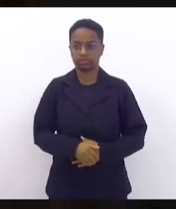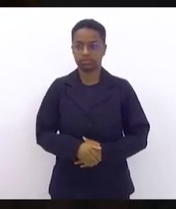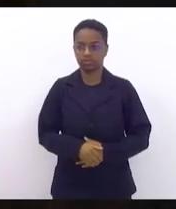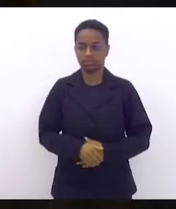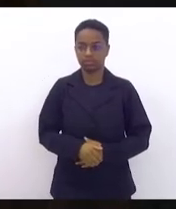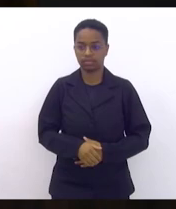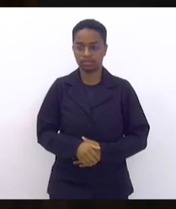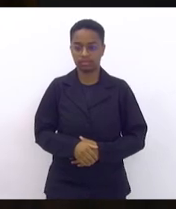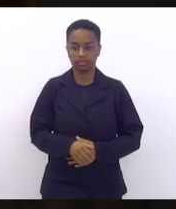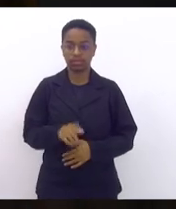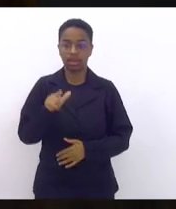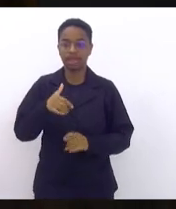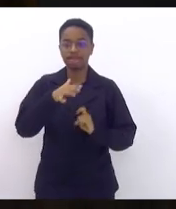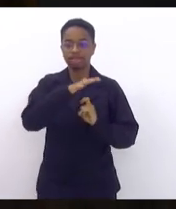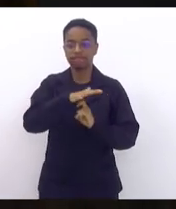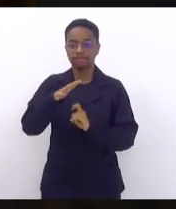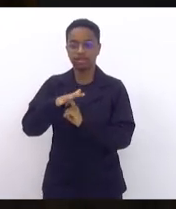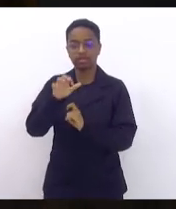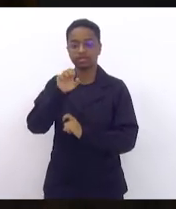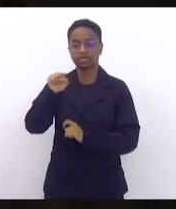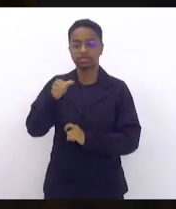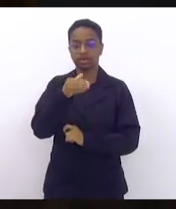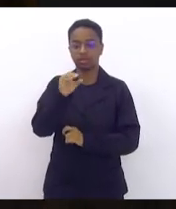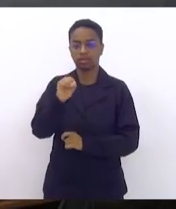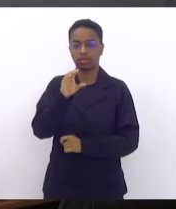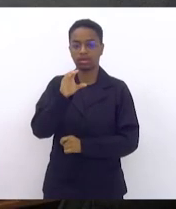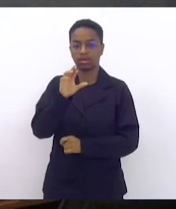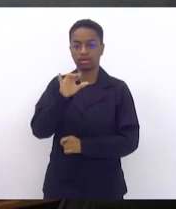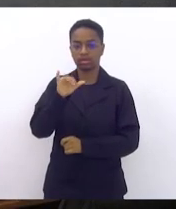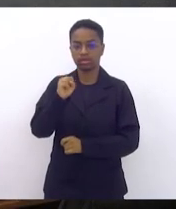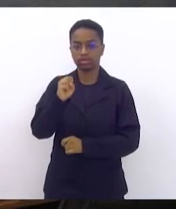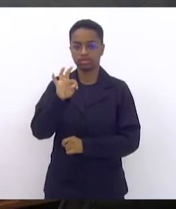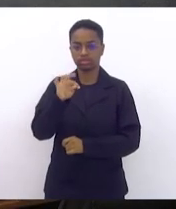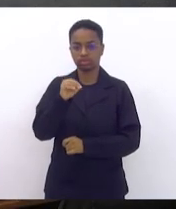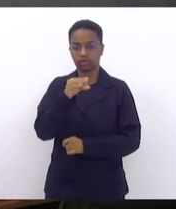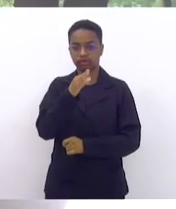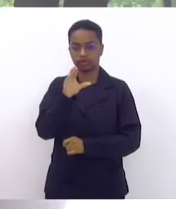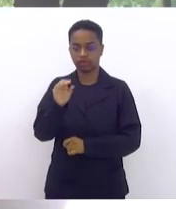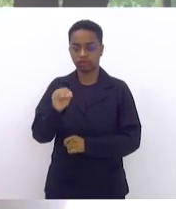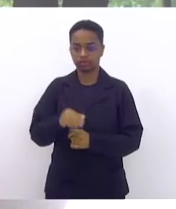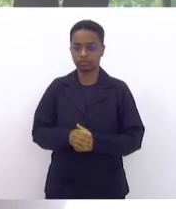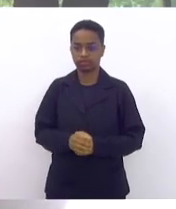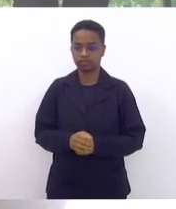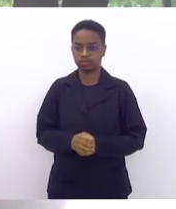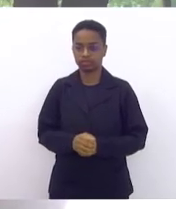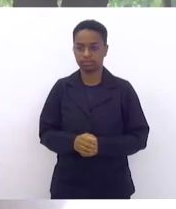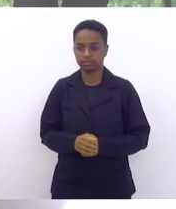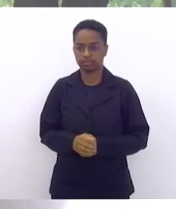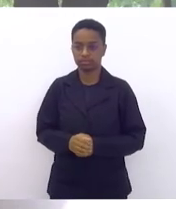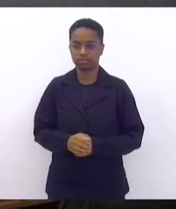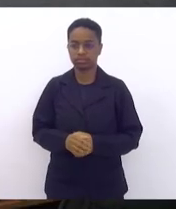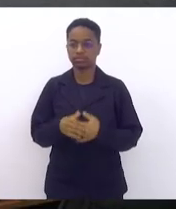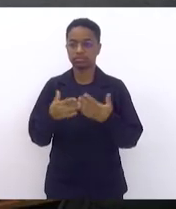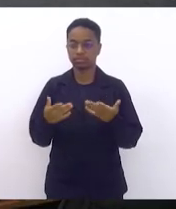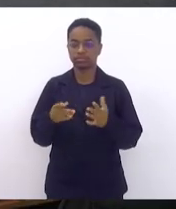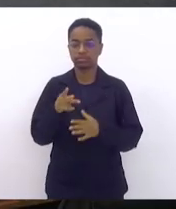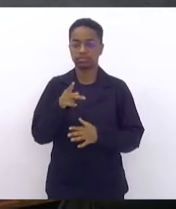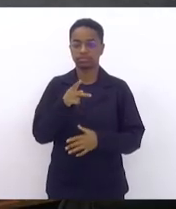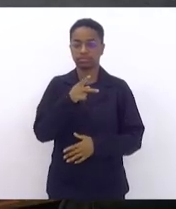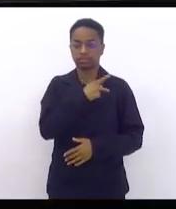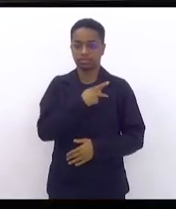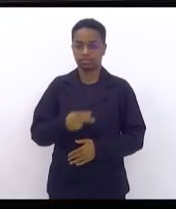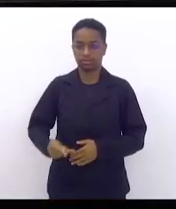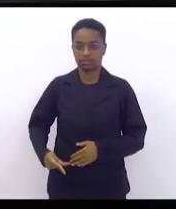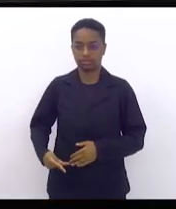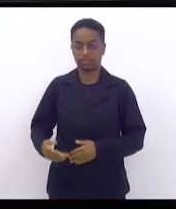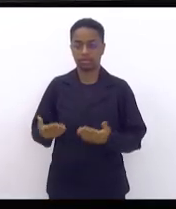Popular Feira de São Cristóvão sua Presidente e exercício Professor